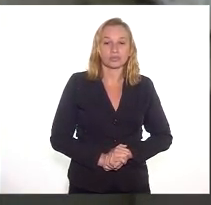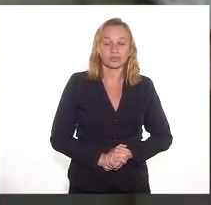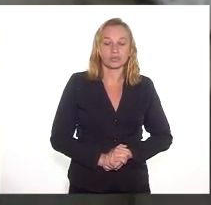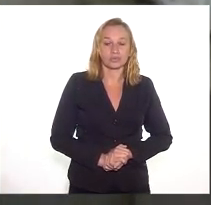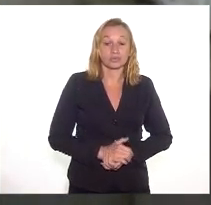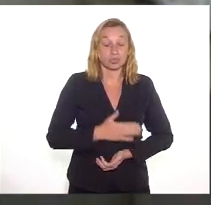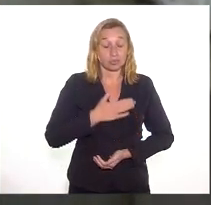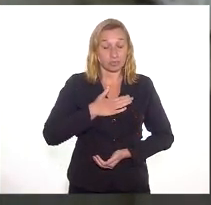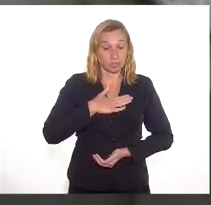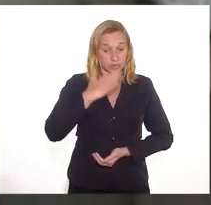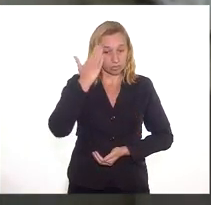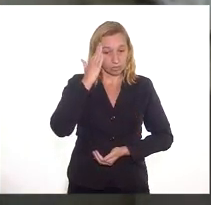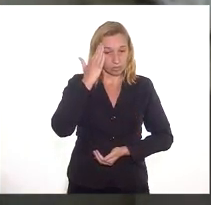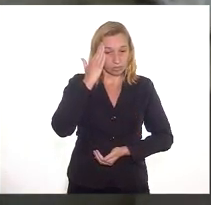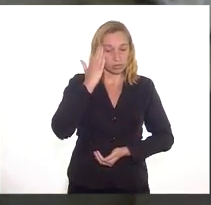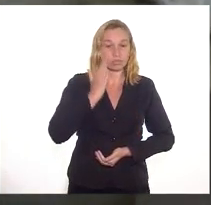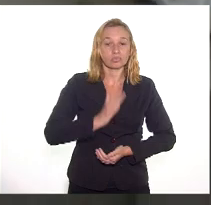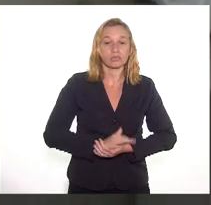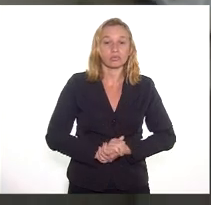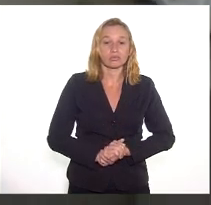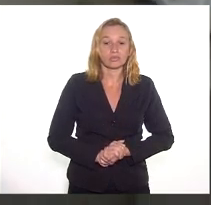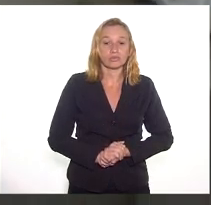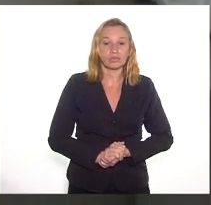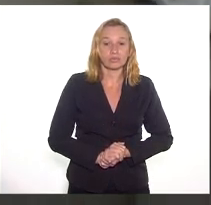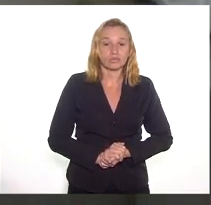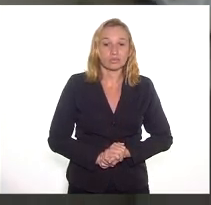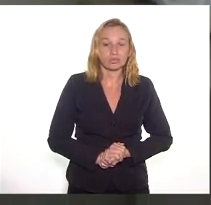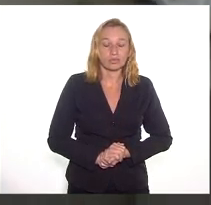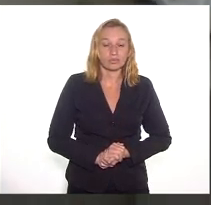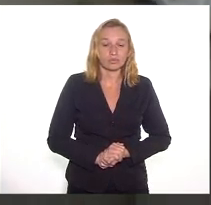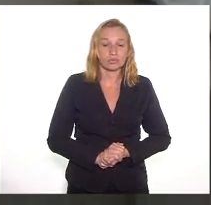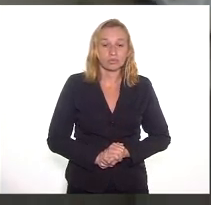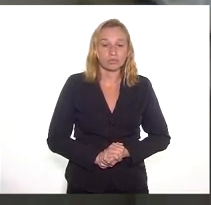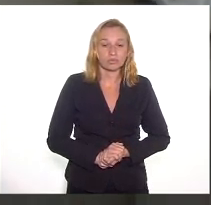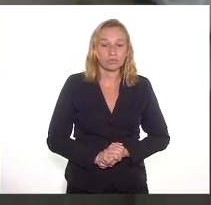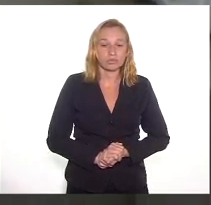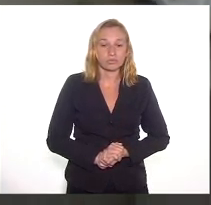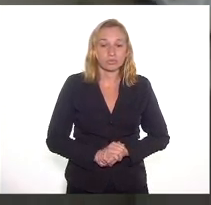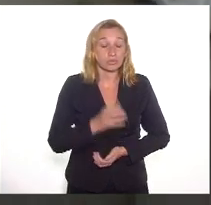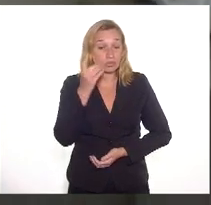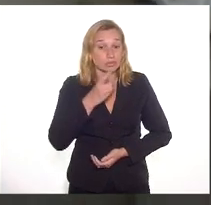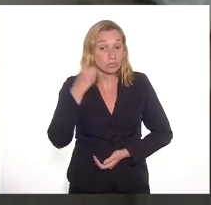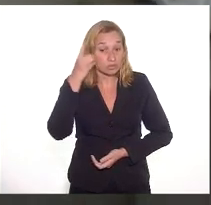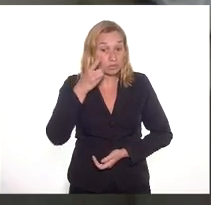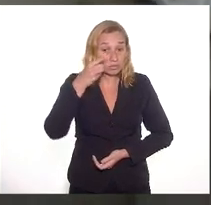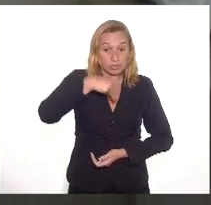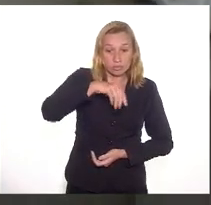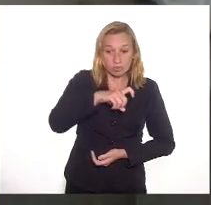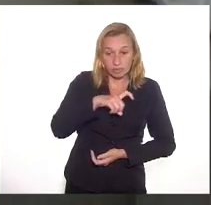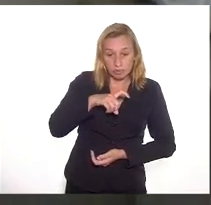no meu entendimento, contemplou, deputado Márcio Lemos,